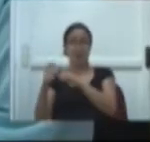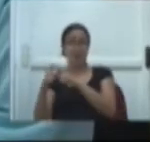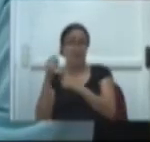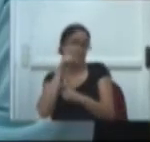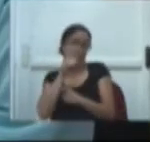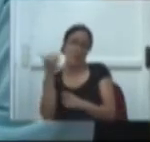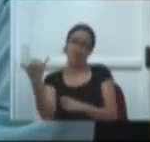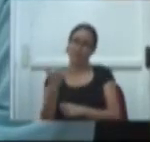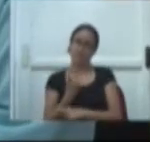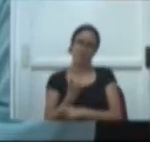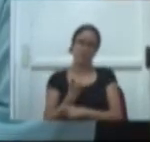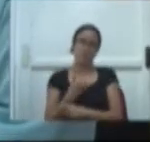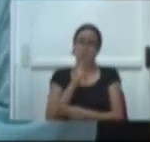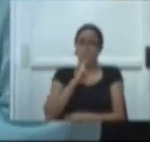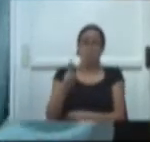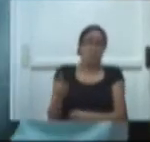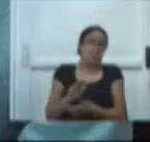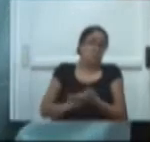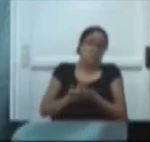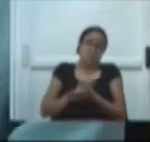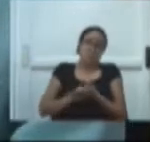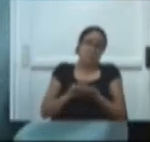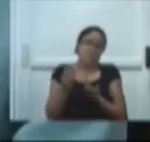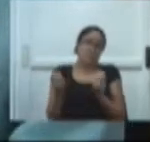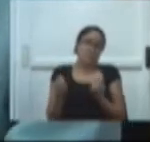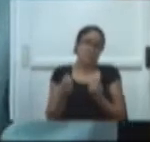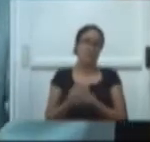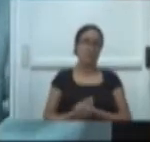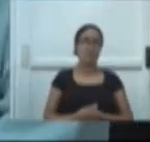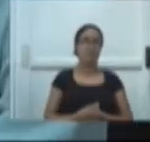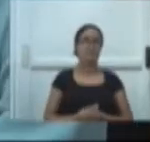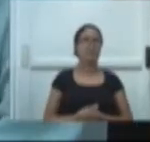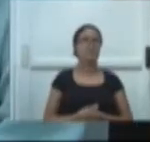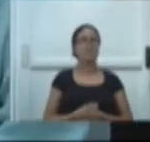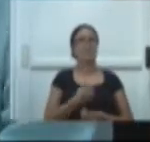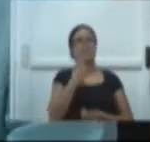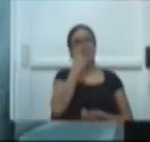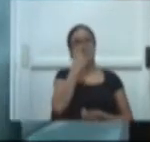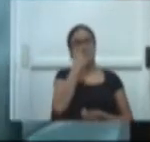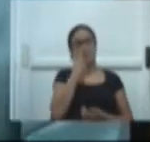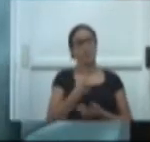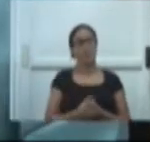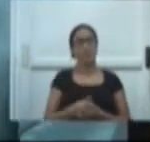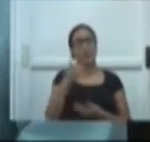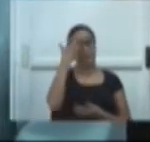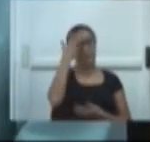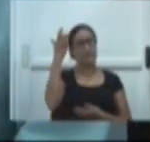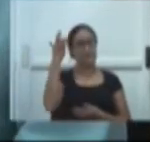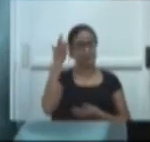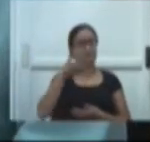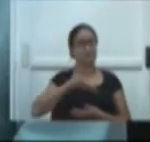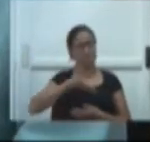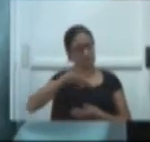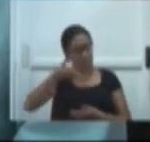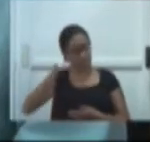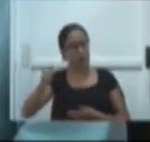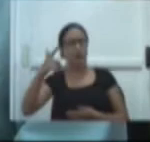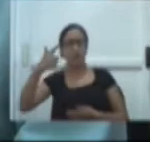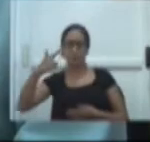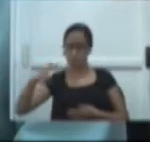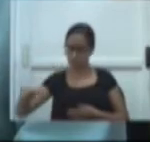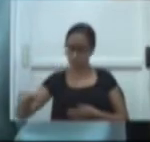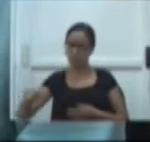para uma médica? Então, gente... Amanhã a gente volta lá, vamos continuar, a gente vai